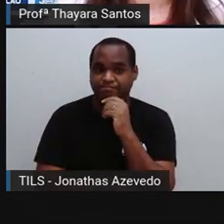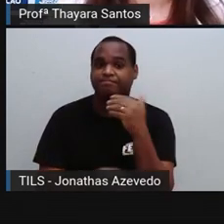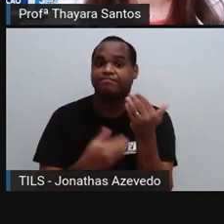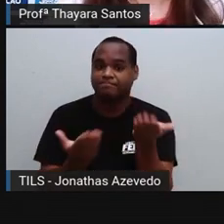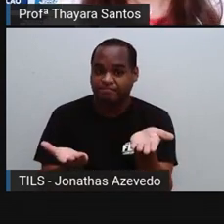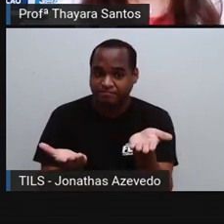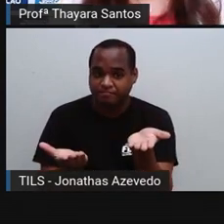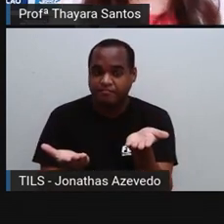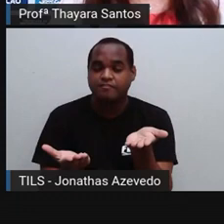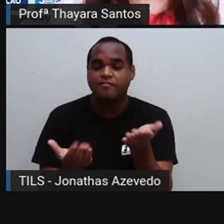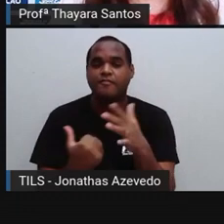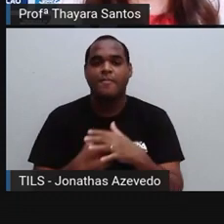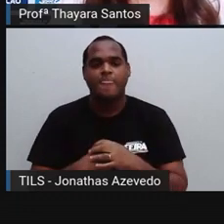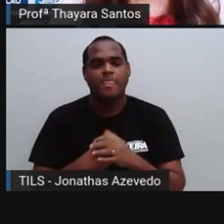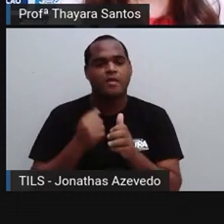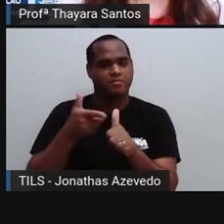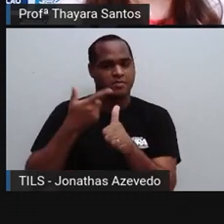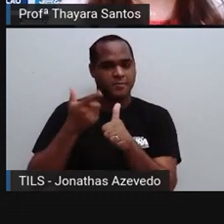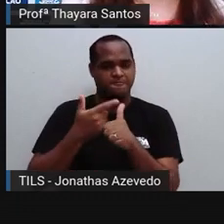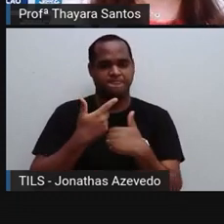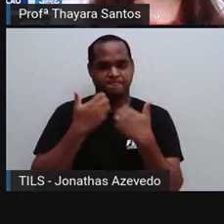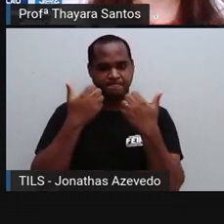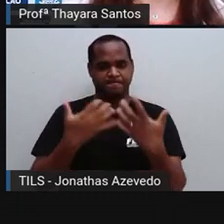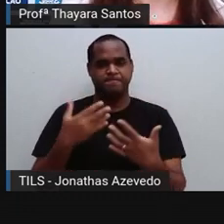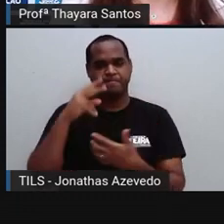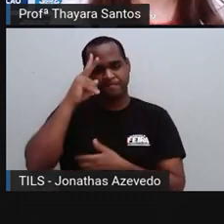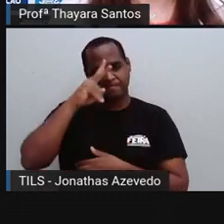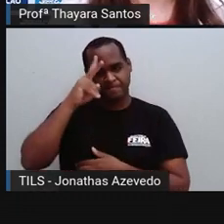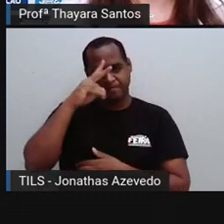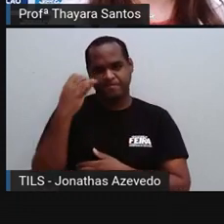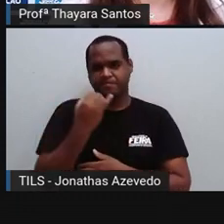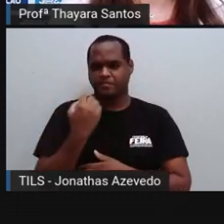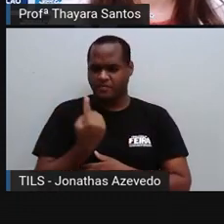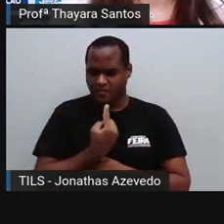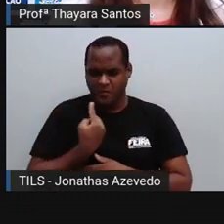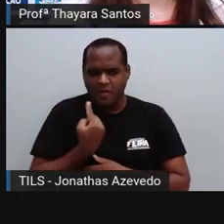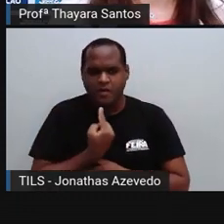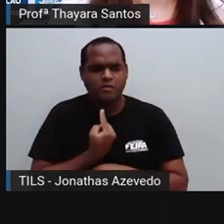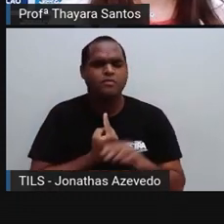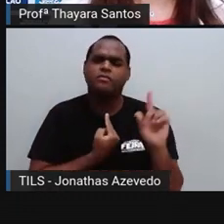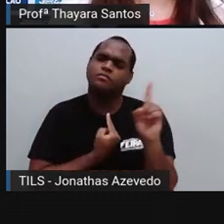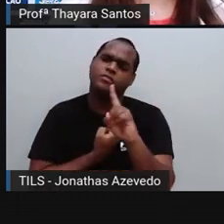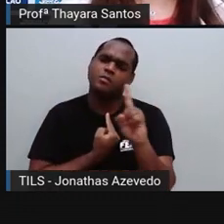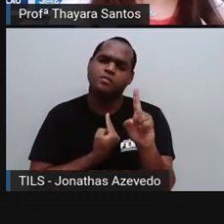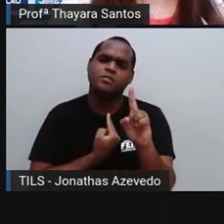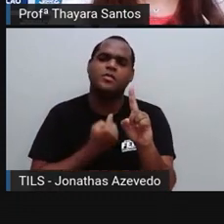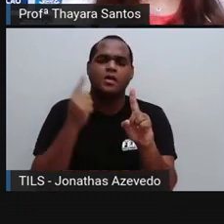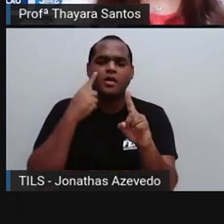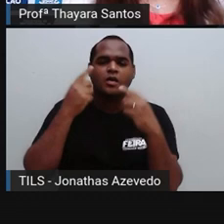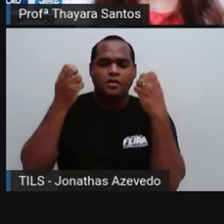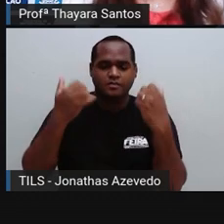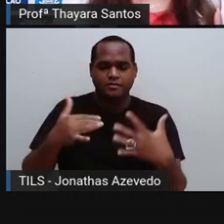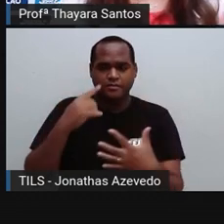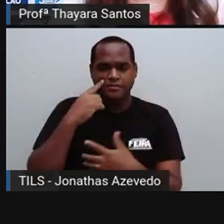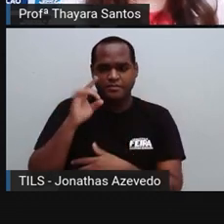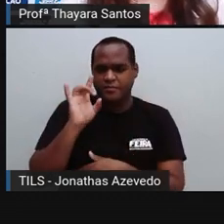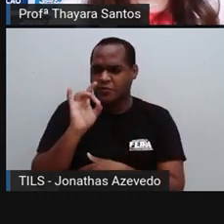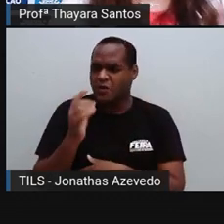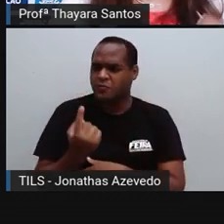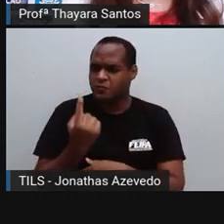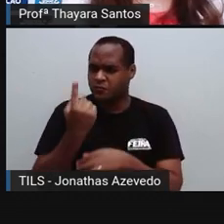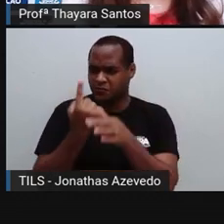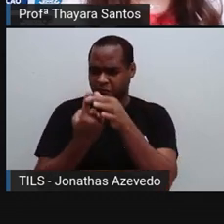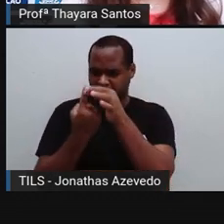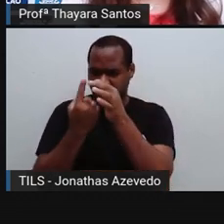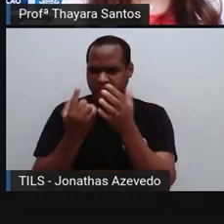Então, primeiro do que tudo, a gente tem que lembrar que a gente não está sozinho. Então, muitas vezes a gente pensa que é o único, né, que está